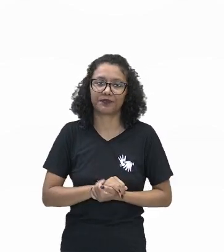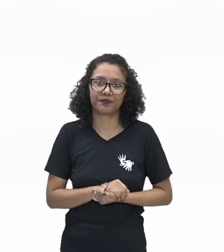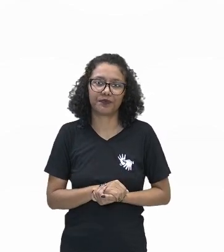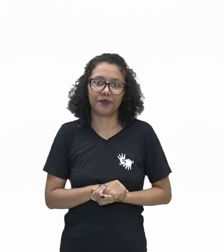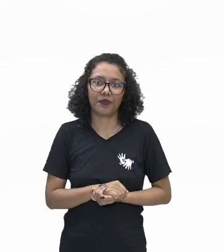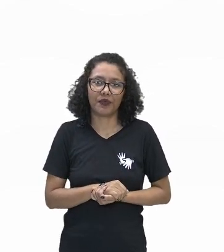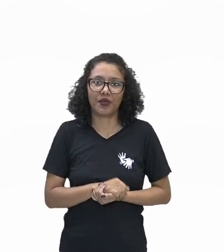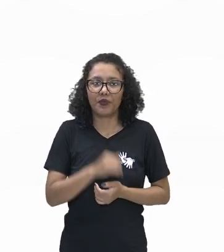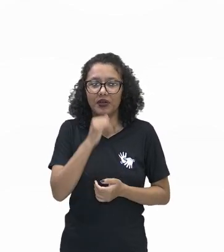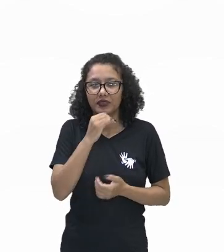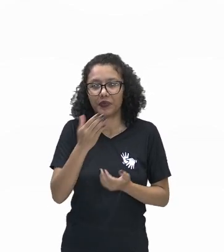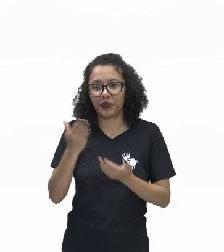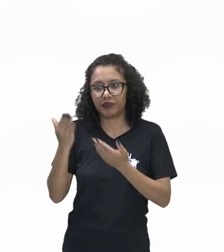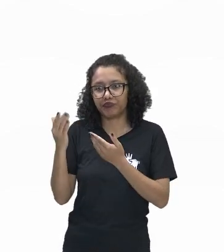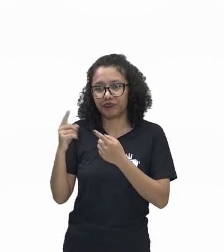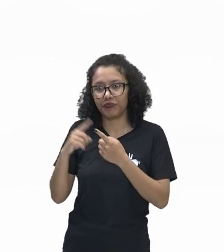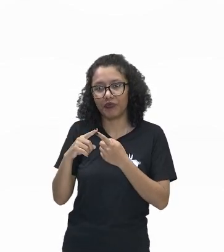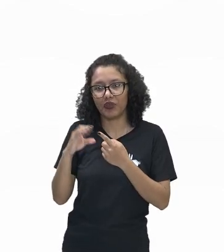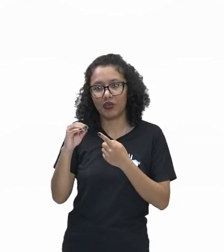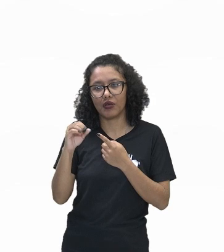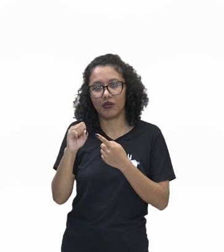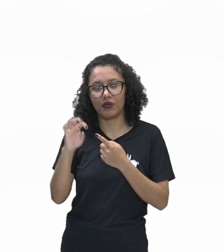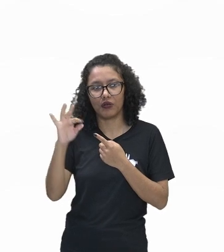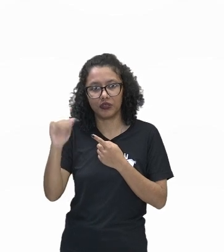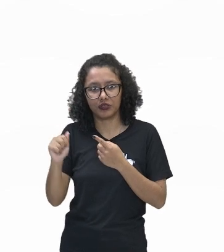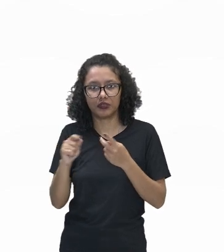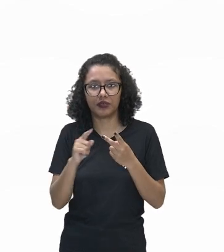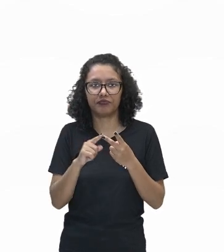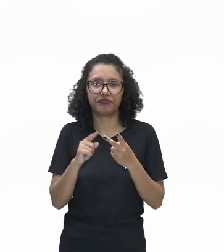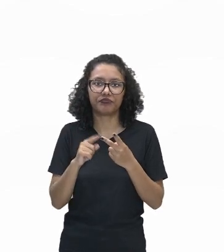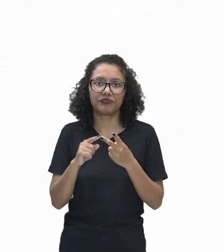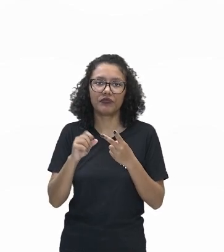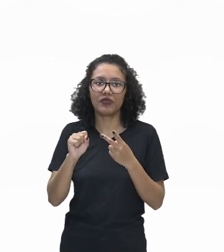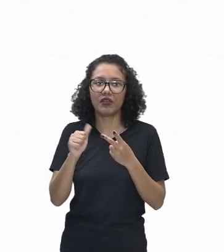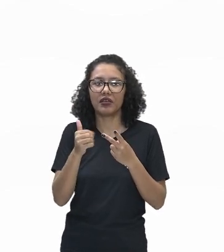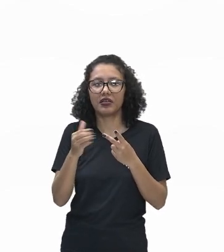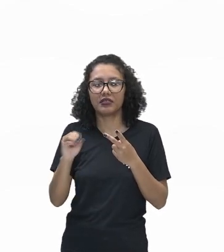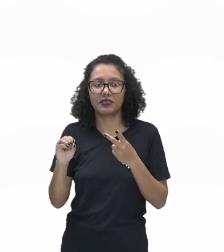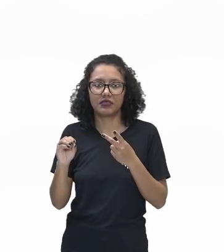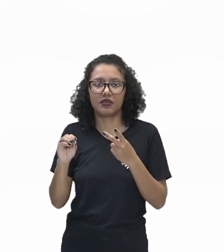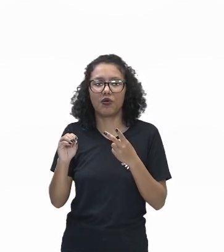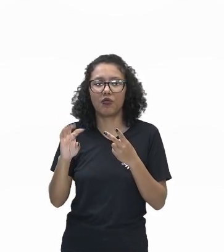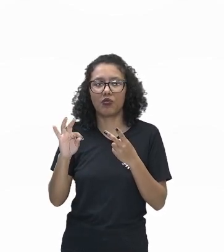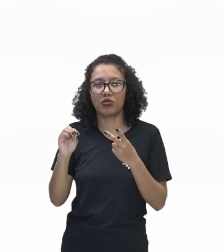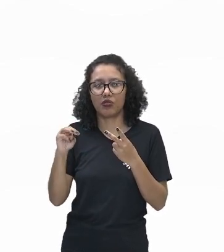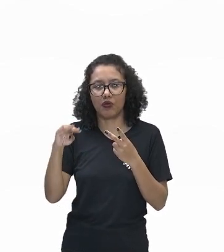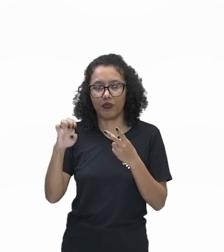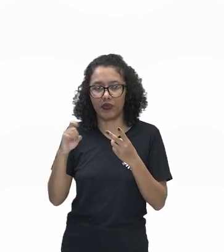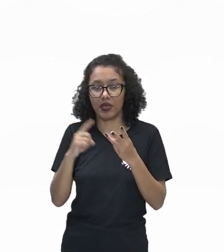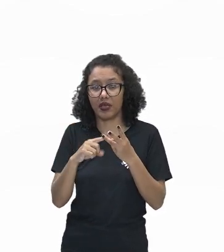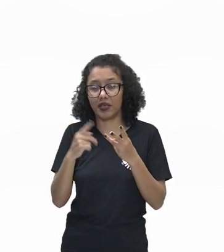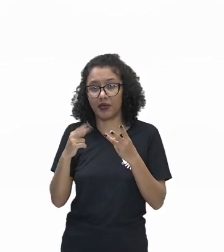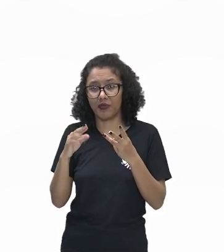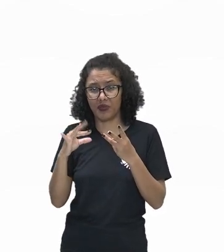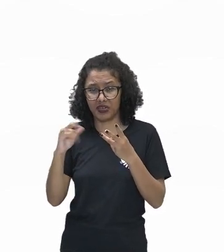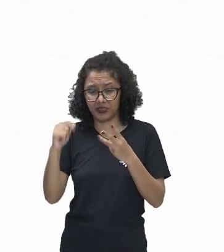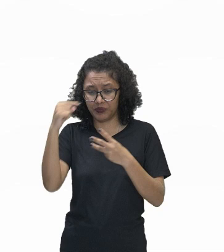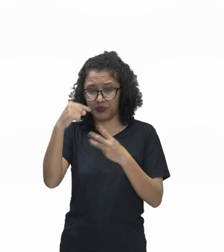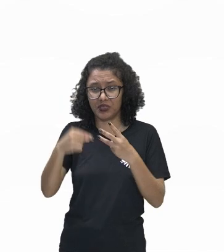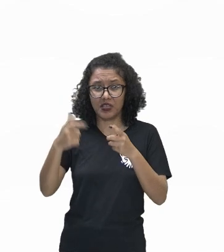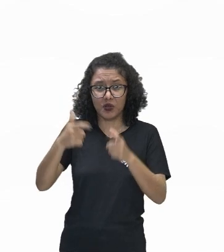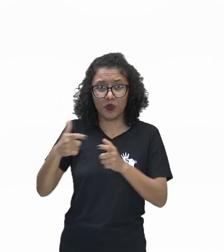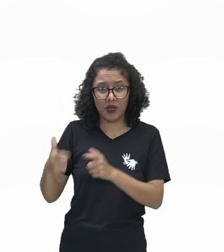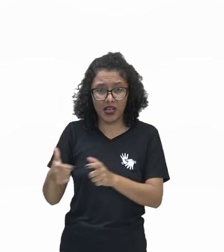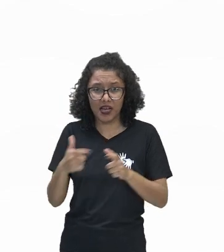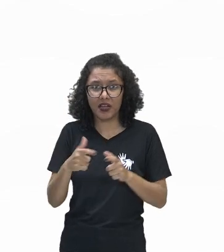da Mina, Angola e São Tomé e Príncipe foram importantes entrepostos onde os portugueses eles capturavam